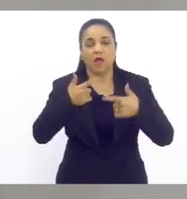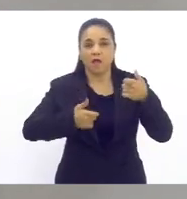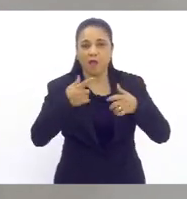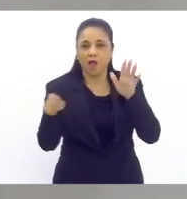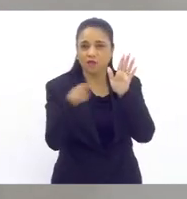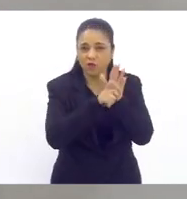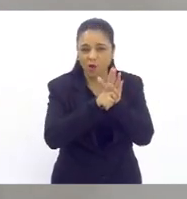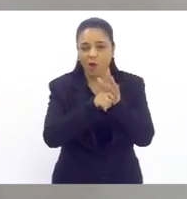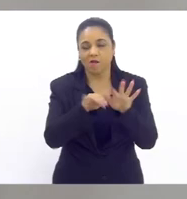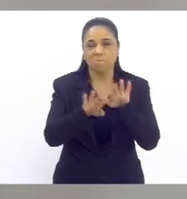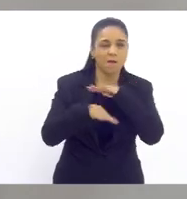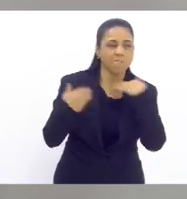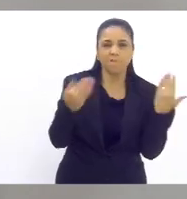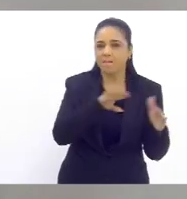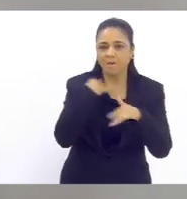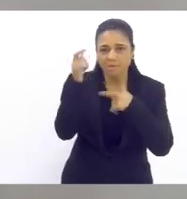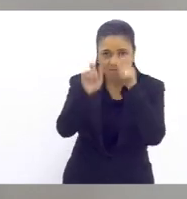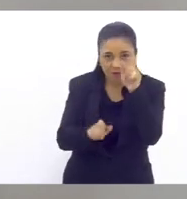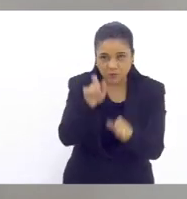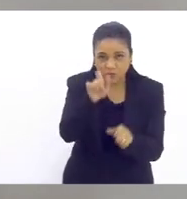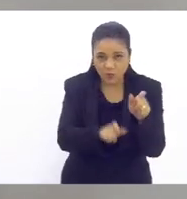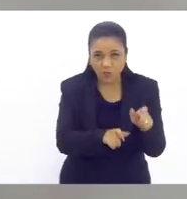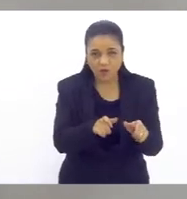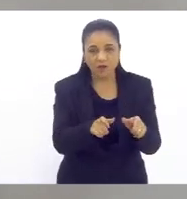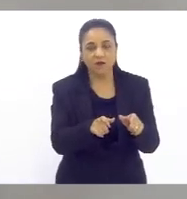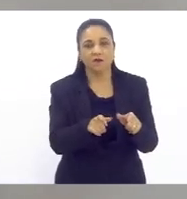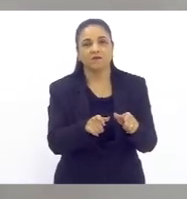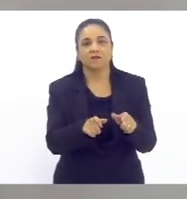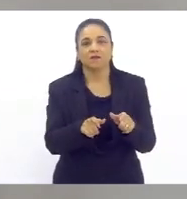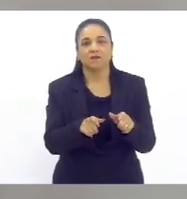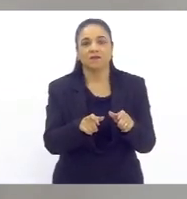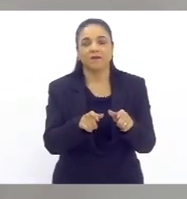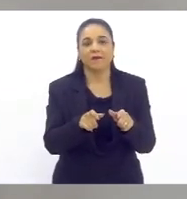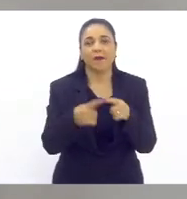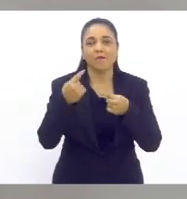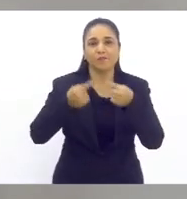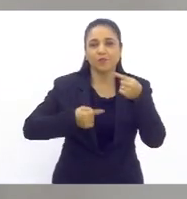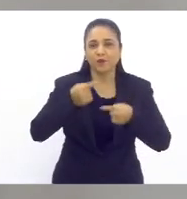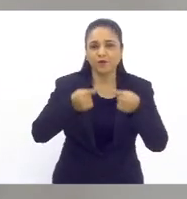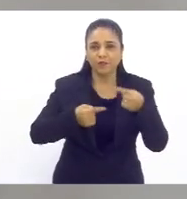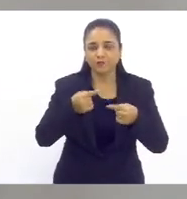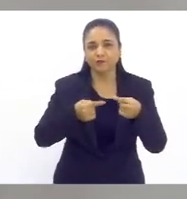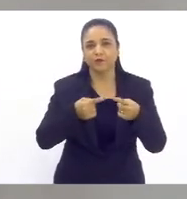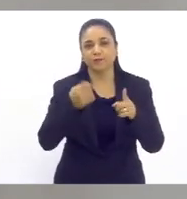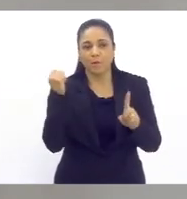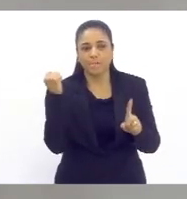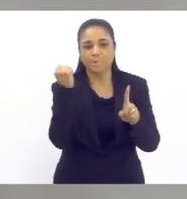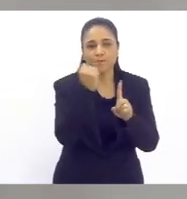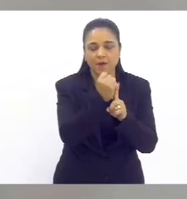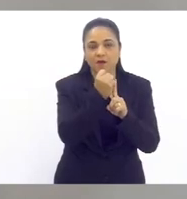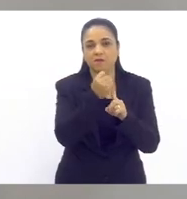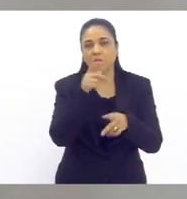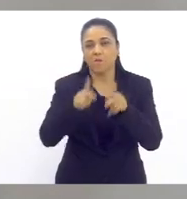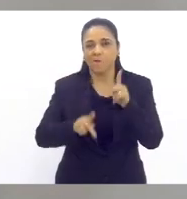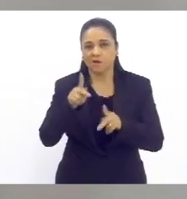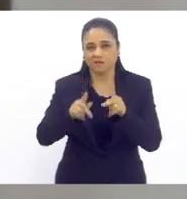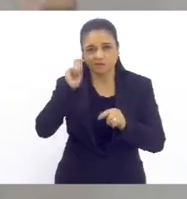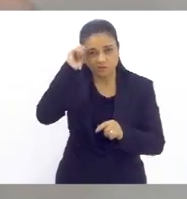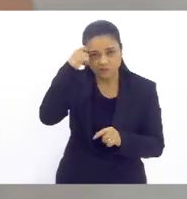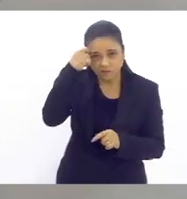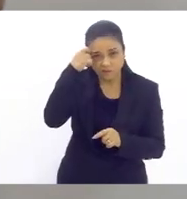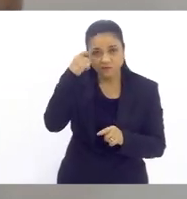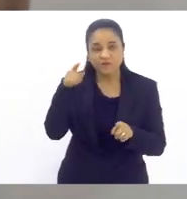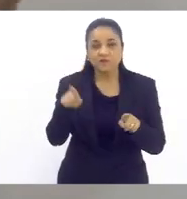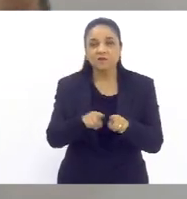só mata em especial e e adota essa política do genocídio né do do da população negra como também a própria